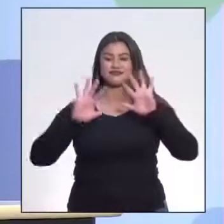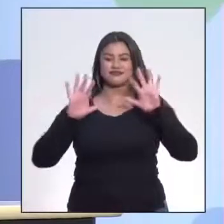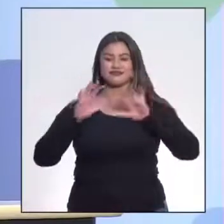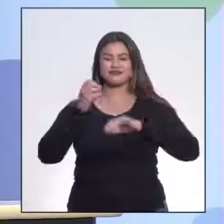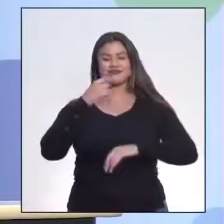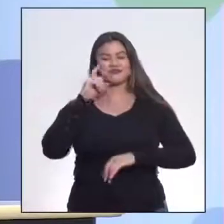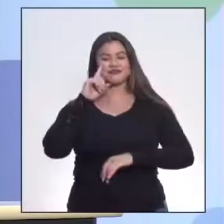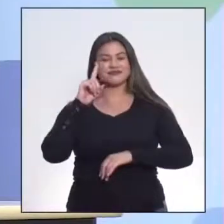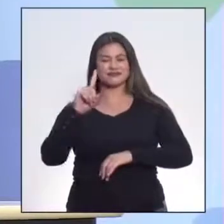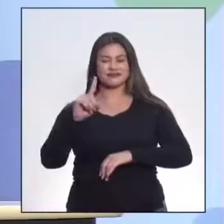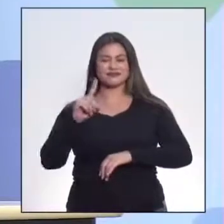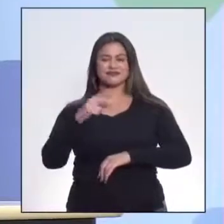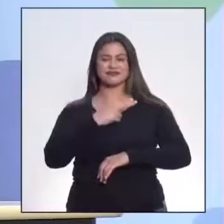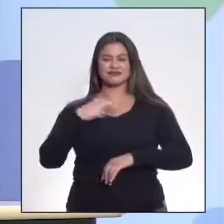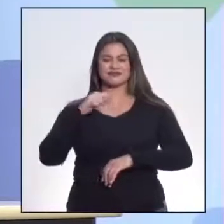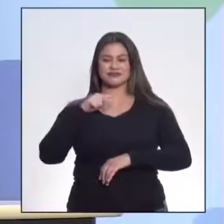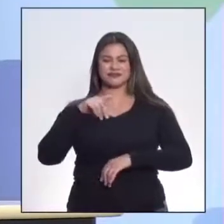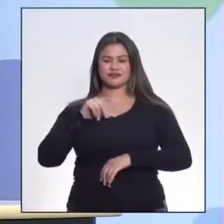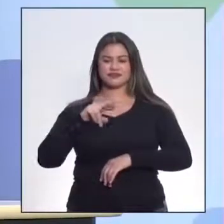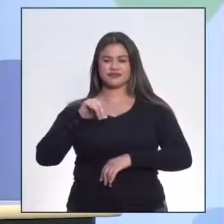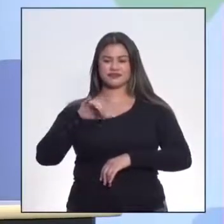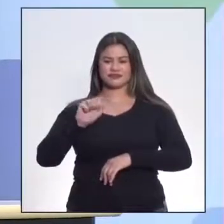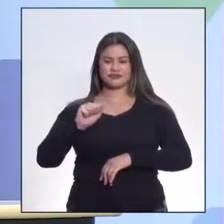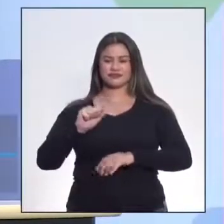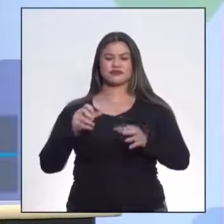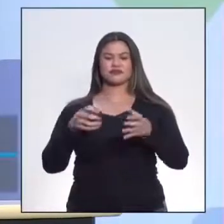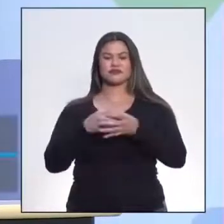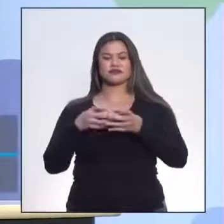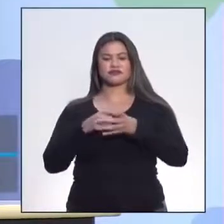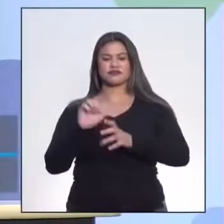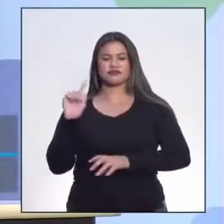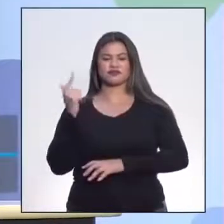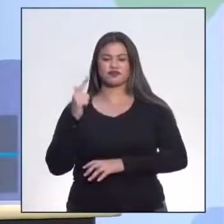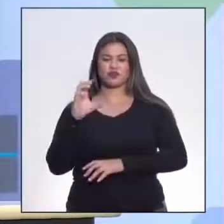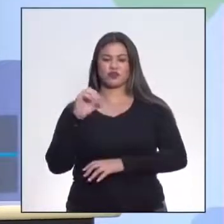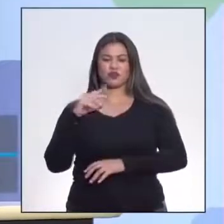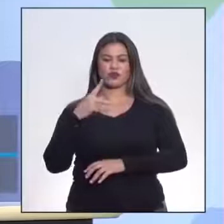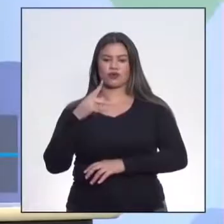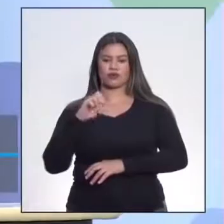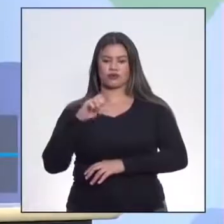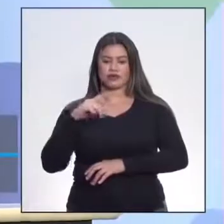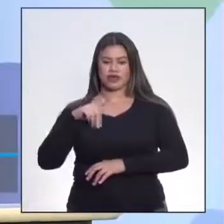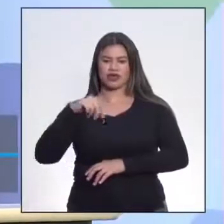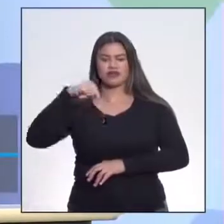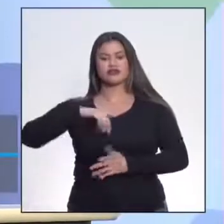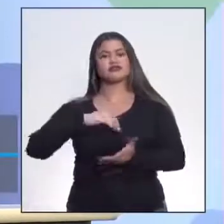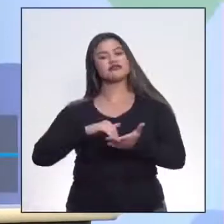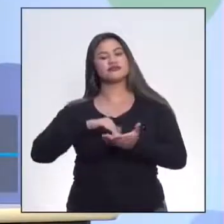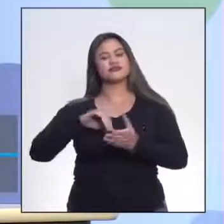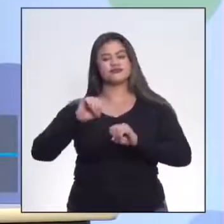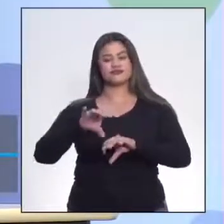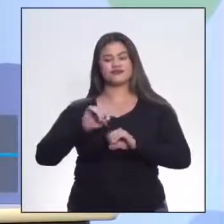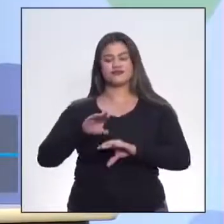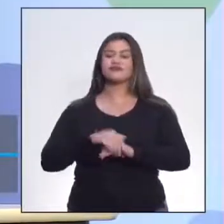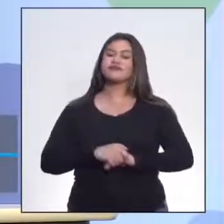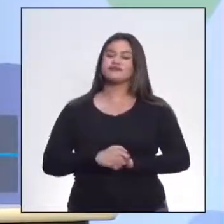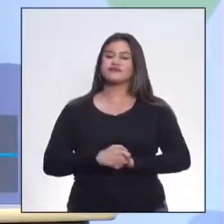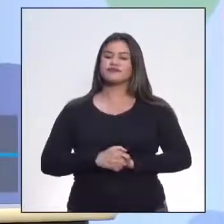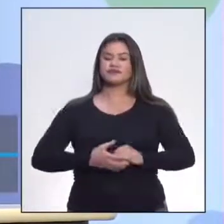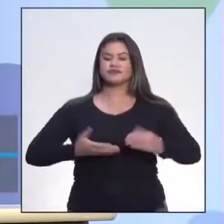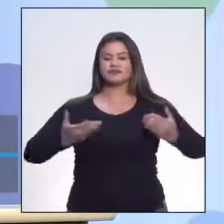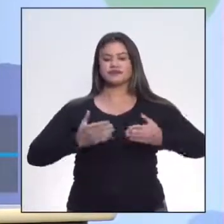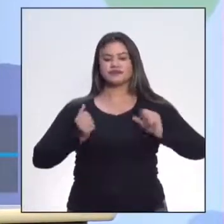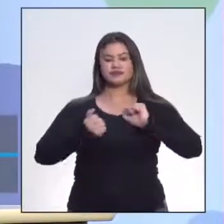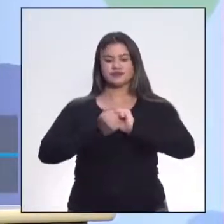muito bom dia. Me chamo Andréa Cardoso, sou da equipe de Geografia da Coped, aqui da Secretaria da Educação. Estamos aqui hoje